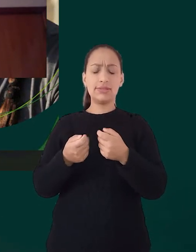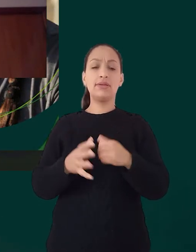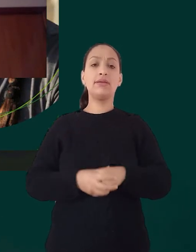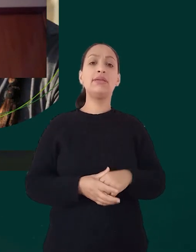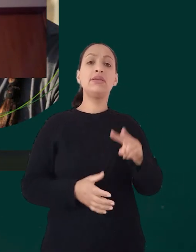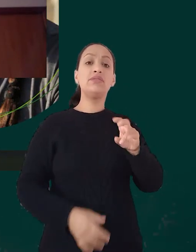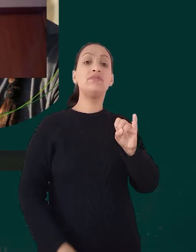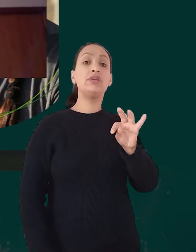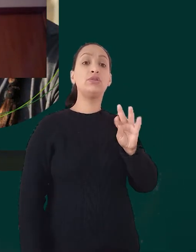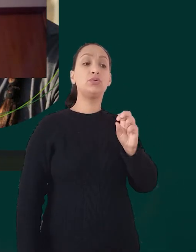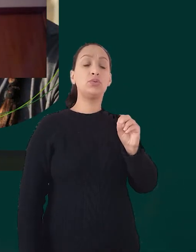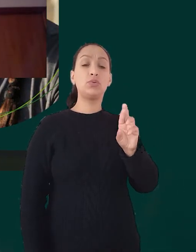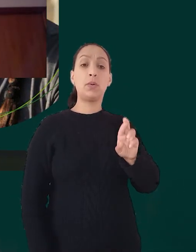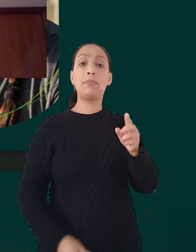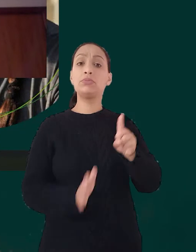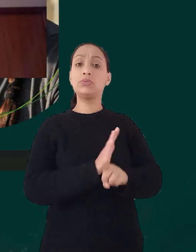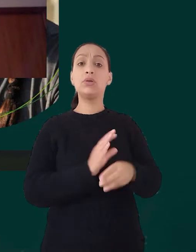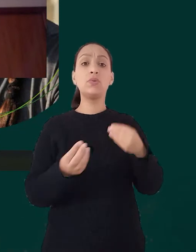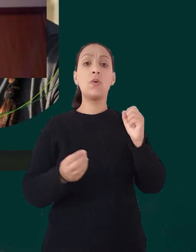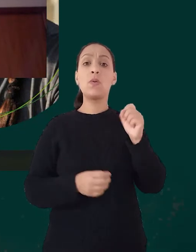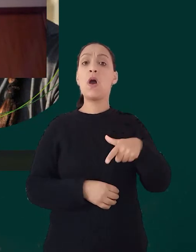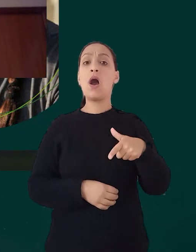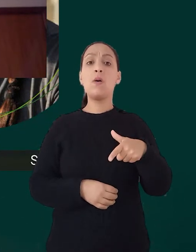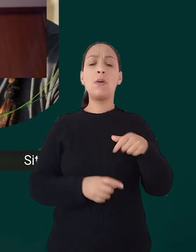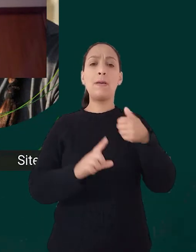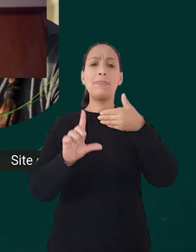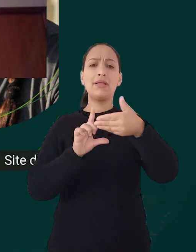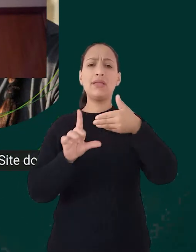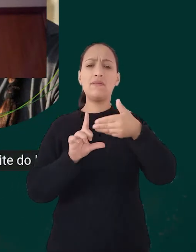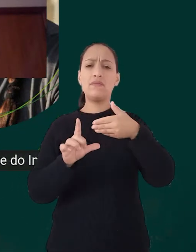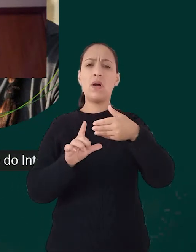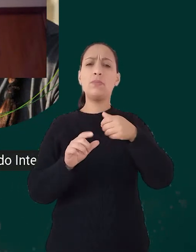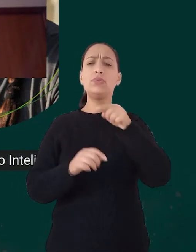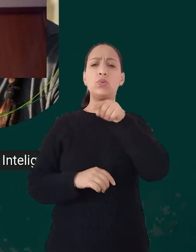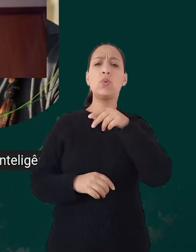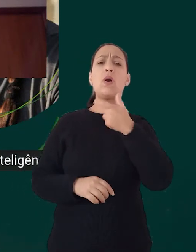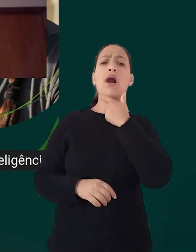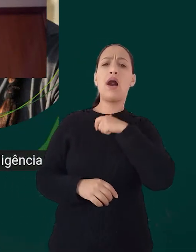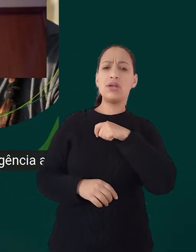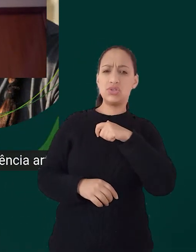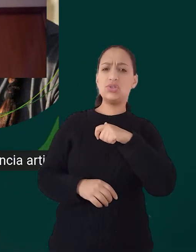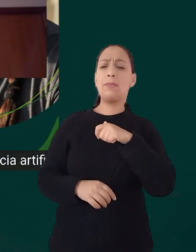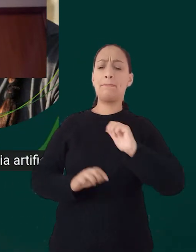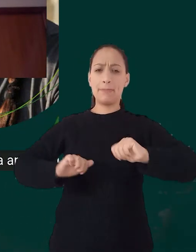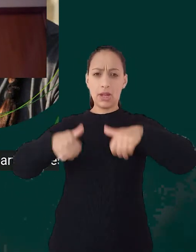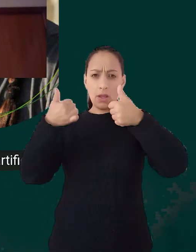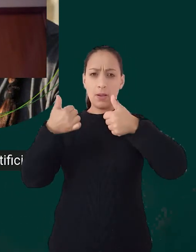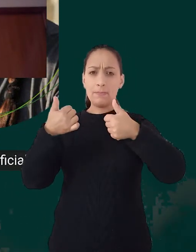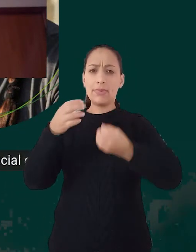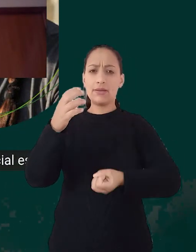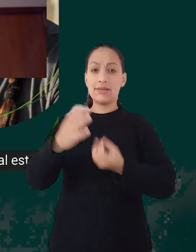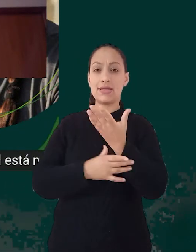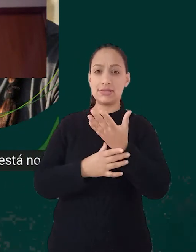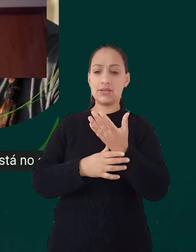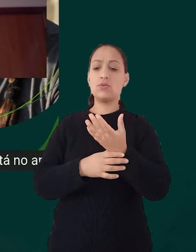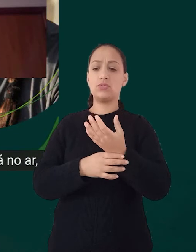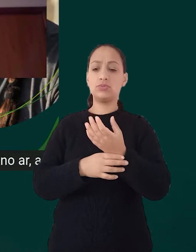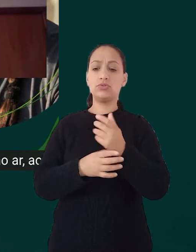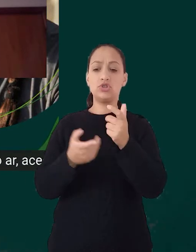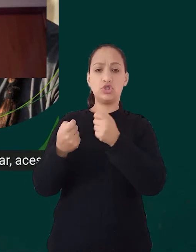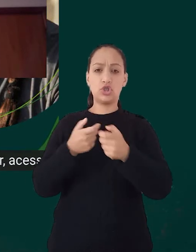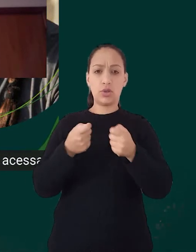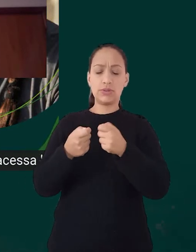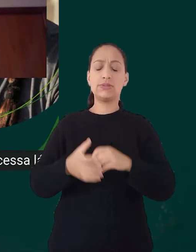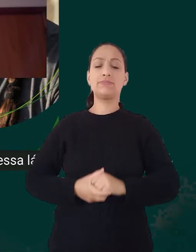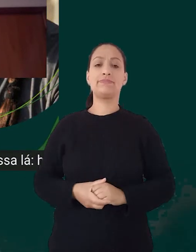está perguntando qual a plataforma que tu acha melhor para a questão de criação de jogos.